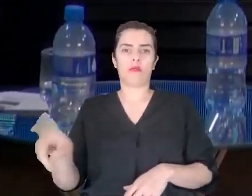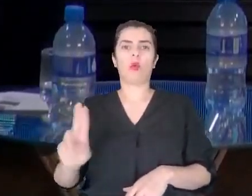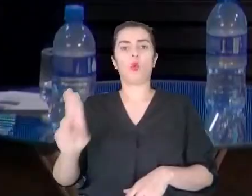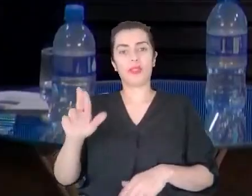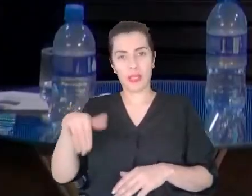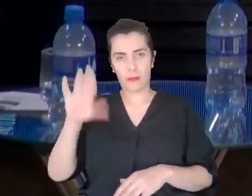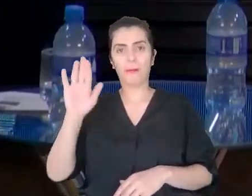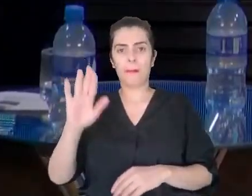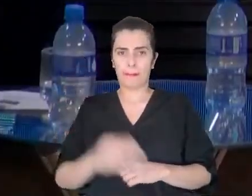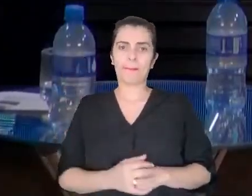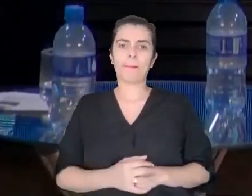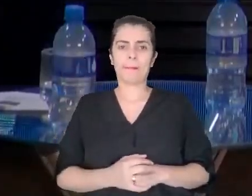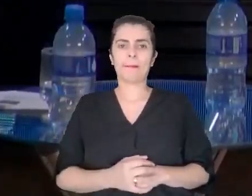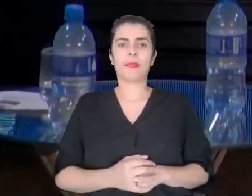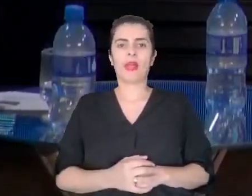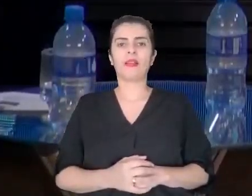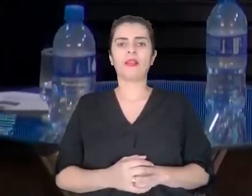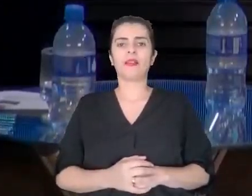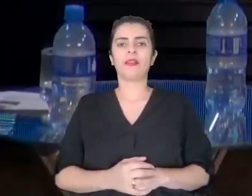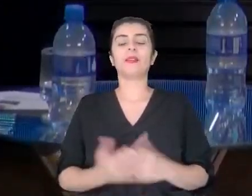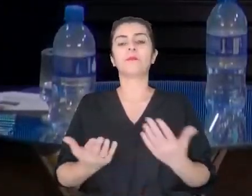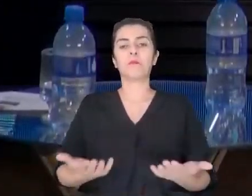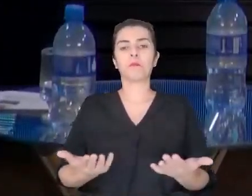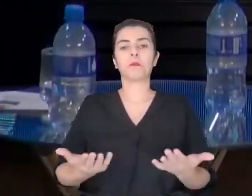aprofundada, né? Então,